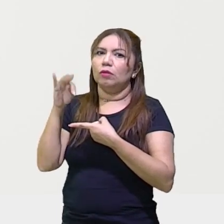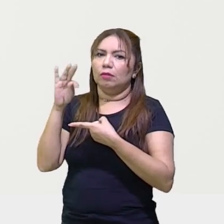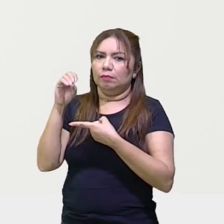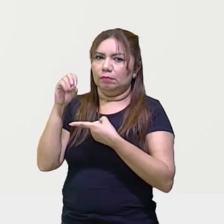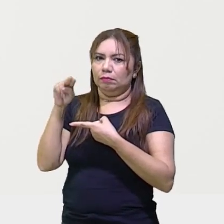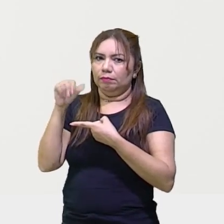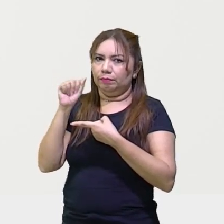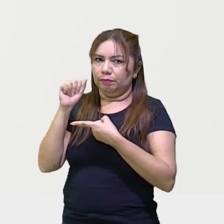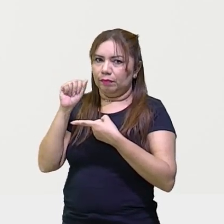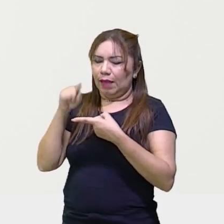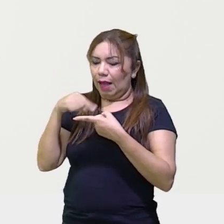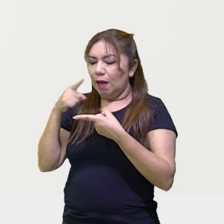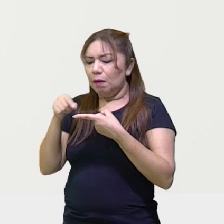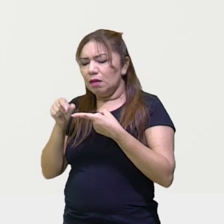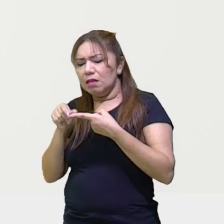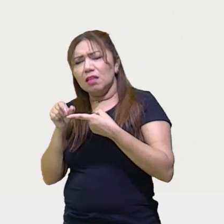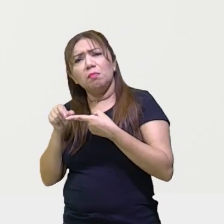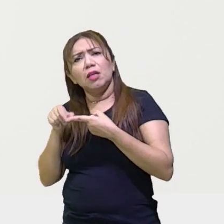Ou